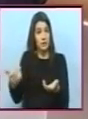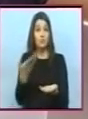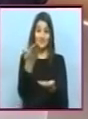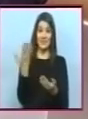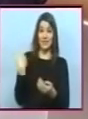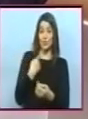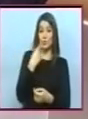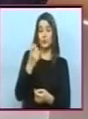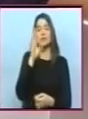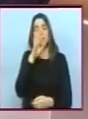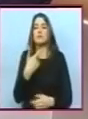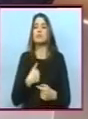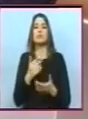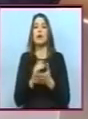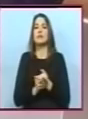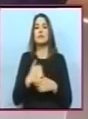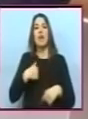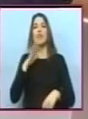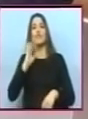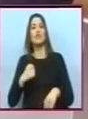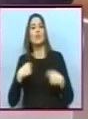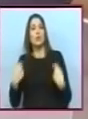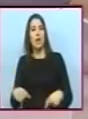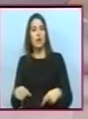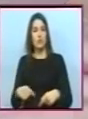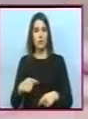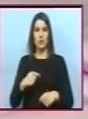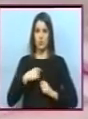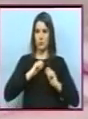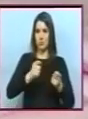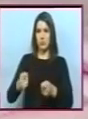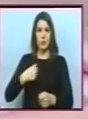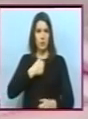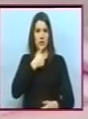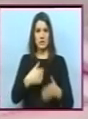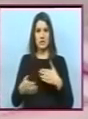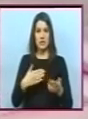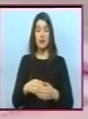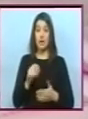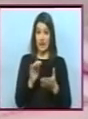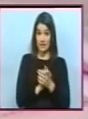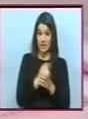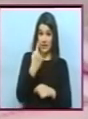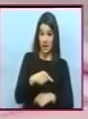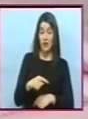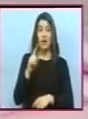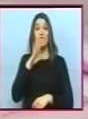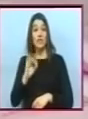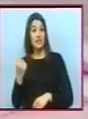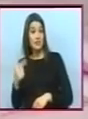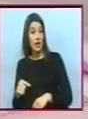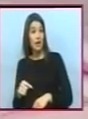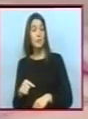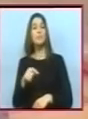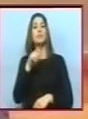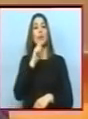Vamos imaginar, eu sou casado, tenho filhos, posso deixar a quem eu quiser? Sendo casado e tendo filhos, pode dispor livremente